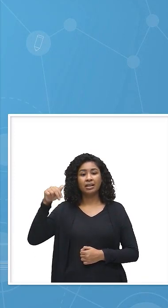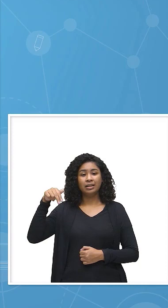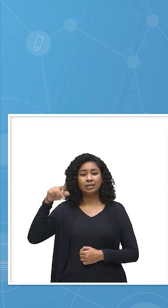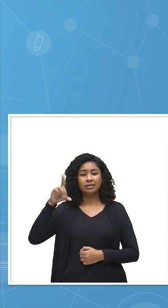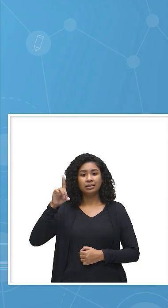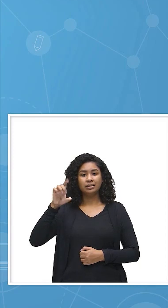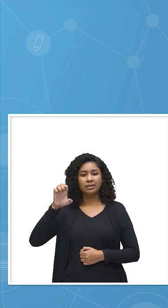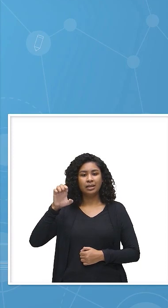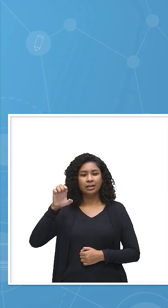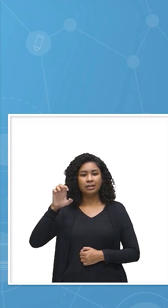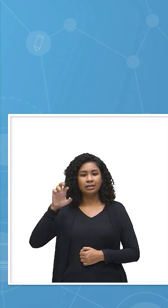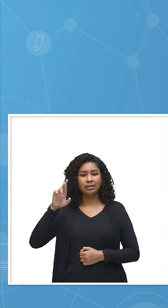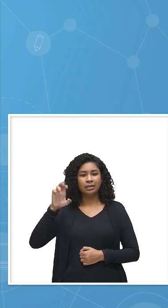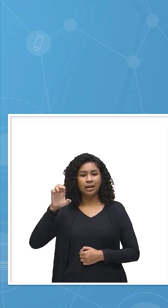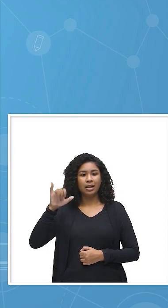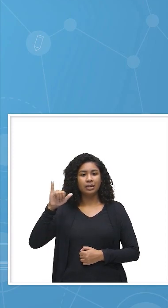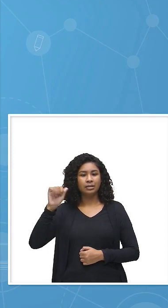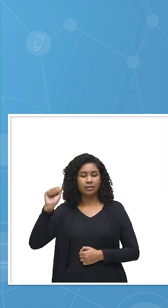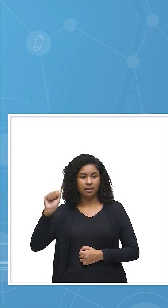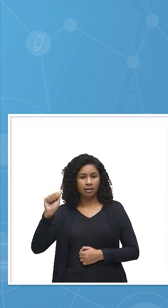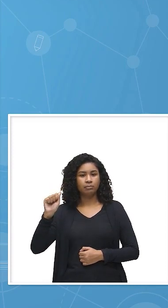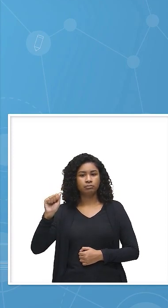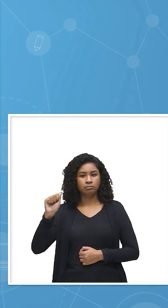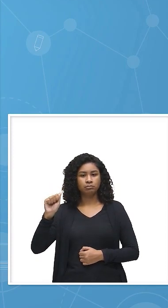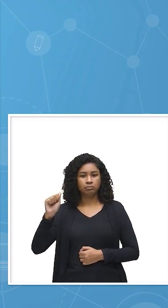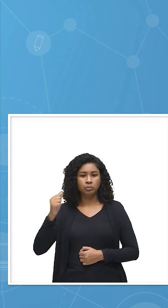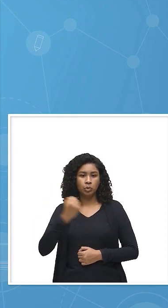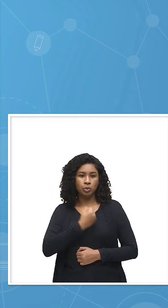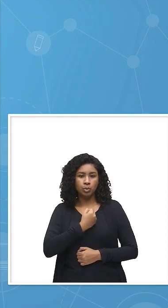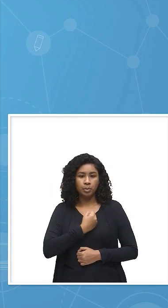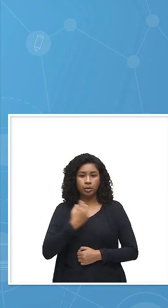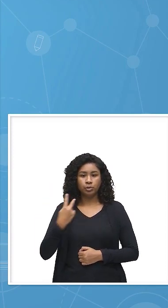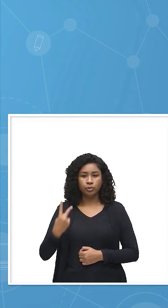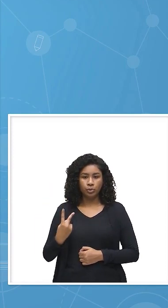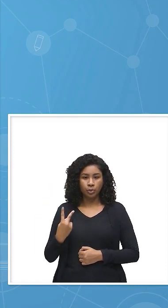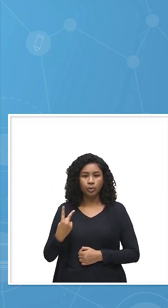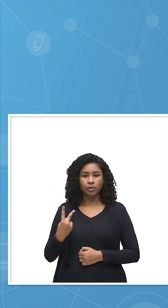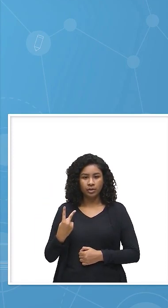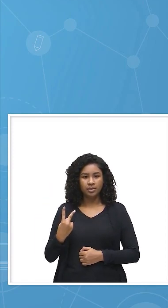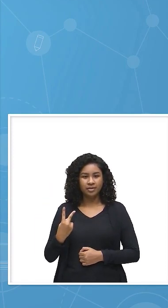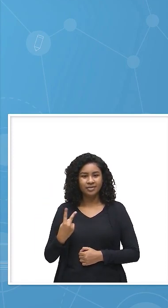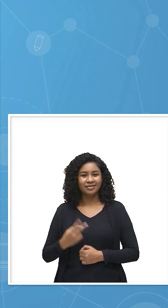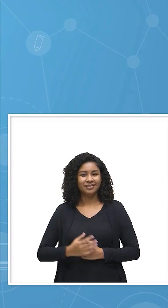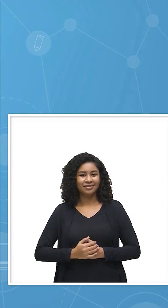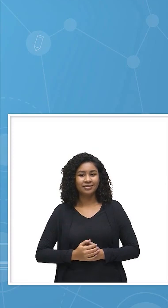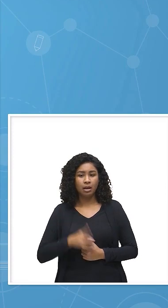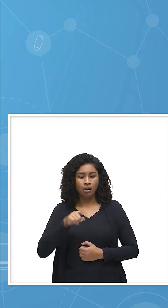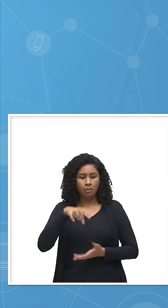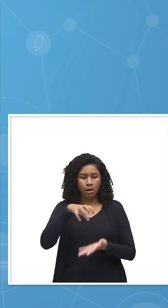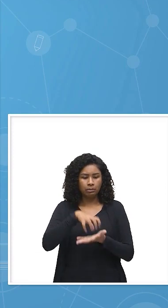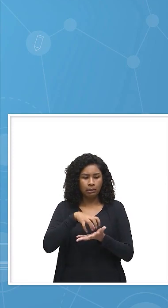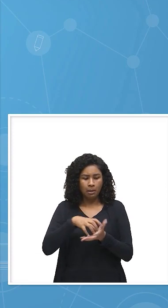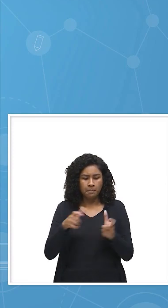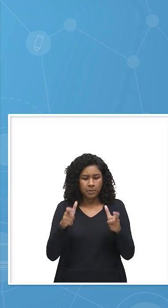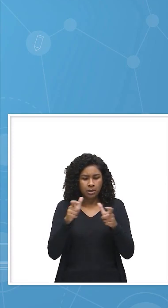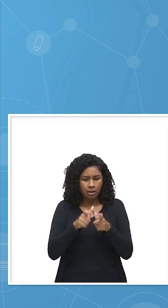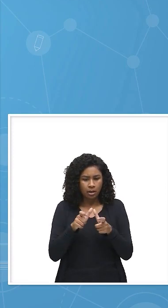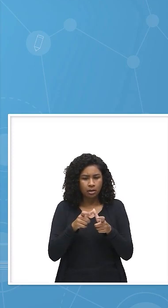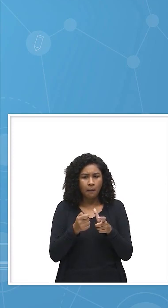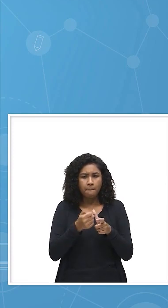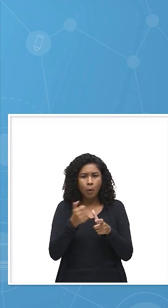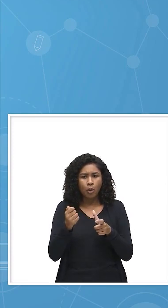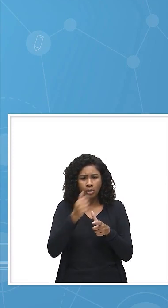Andréia, questão 2, é uma aldeia pequena com poucos habitantes. Vamos já ver na nossa correção,